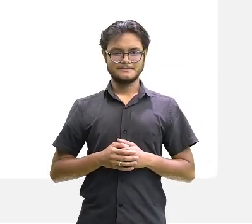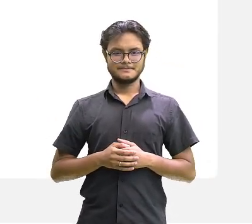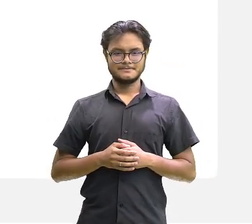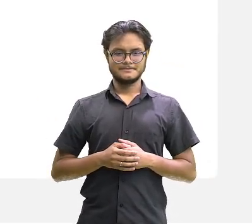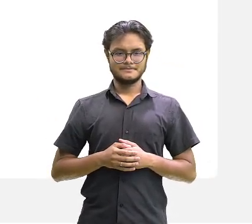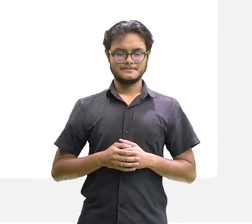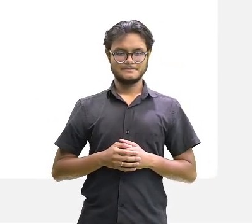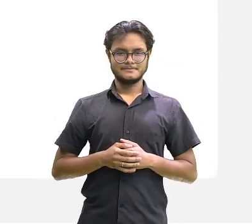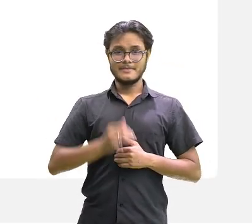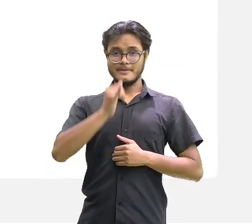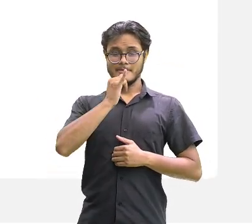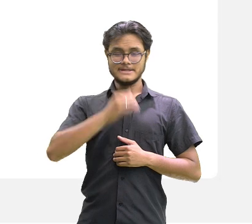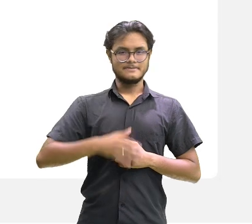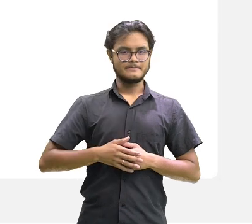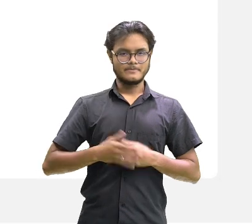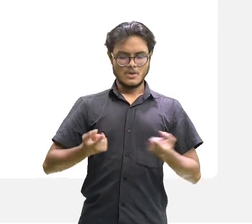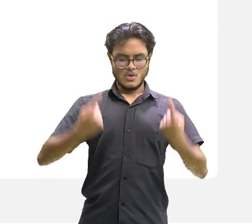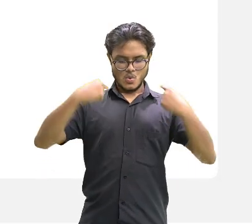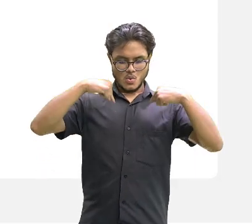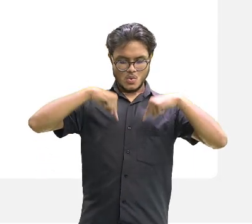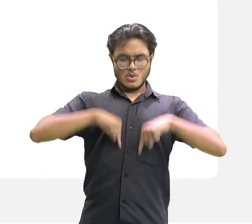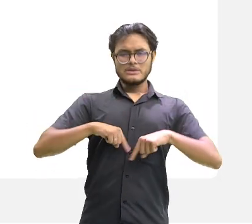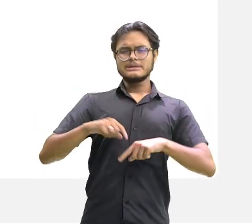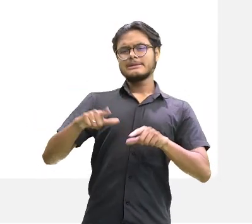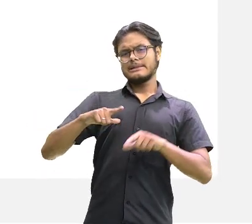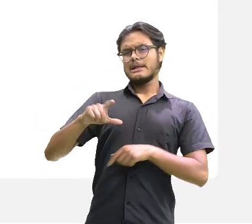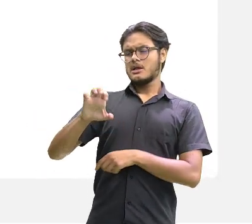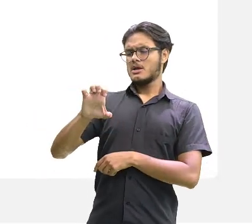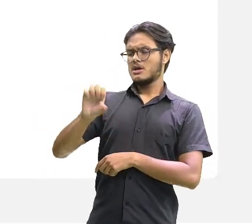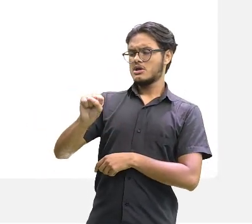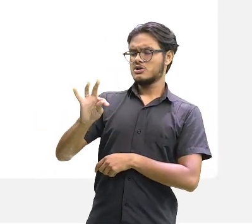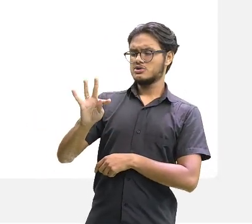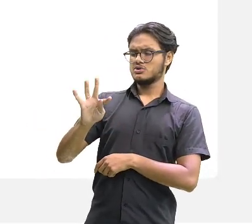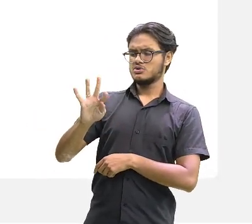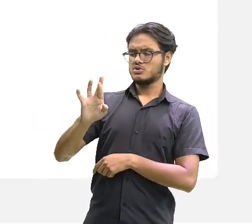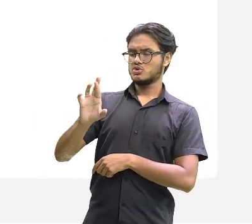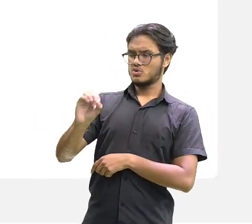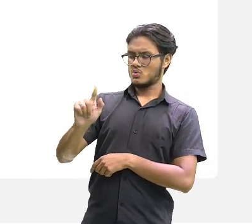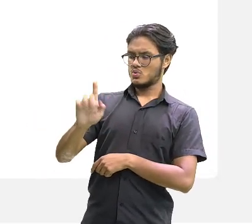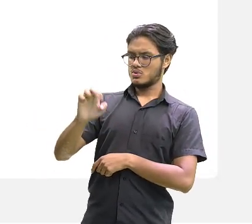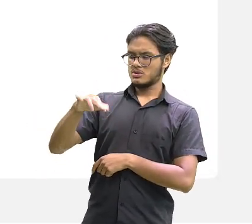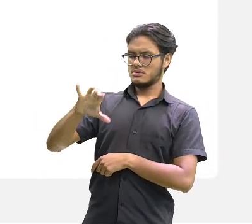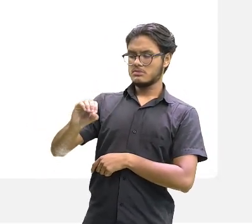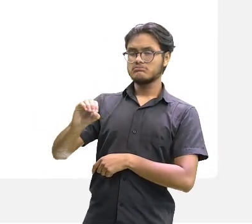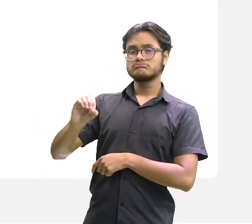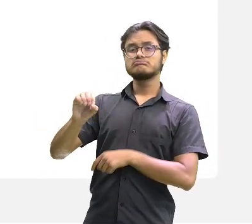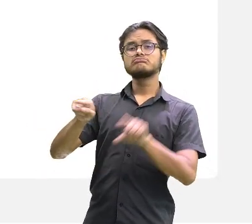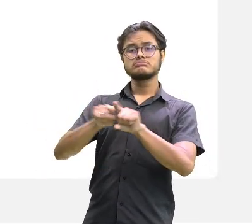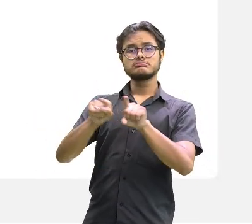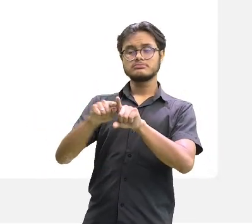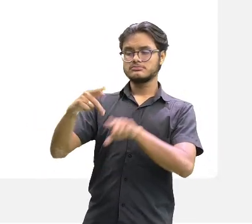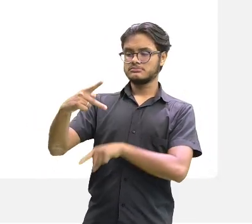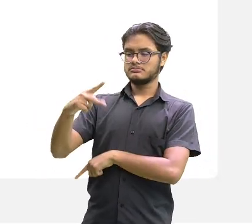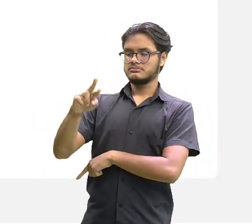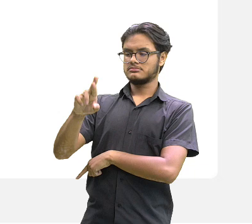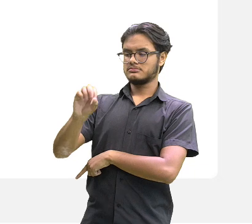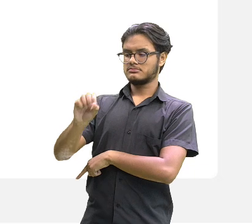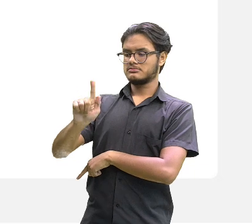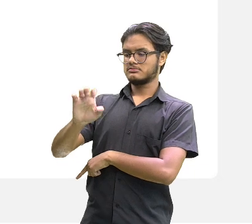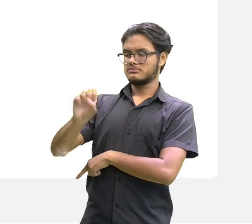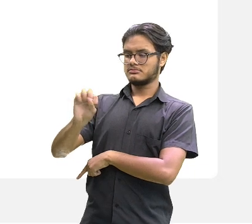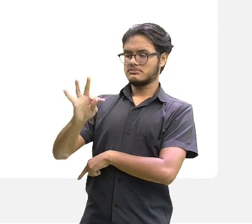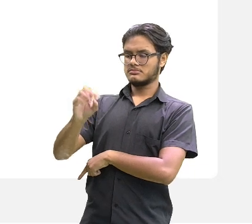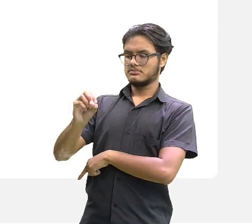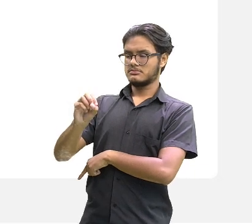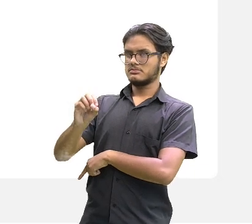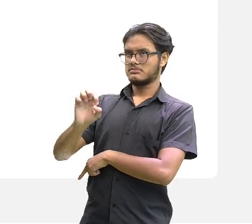pelo próprio corpo. O hormônio estrógeno, o hormônio progesterona, elas atuam impedindo a